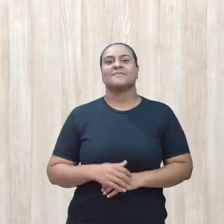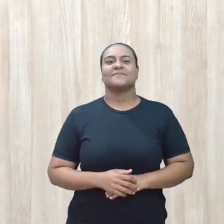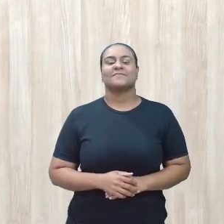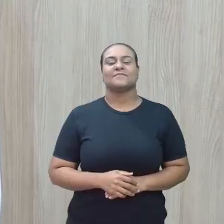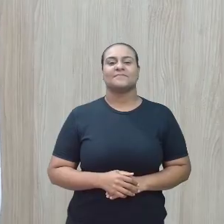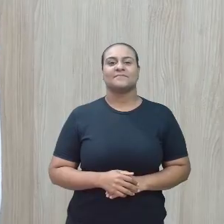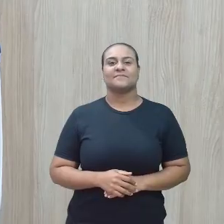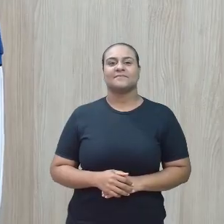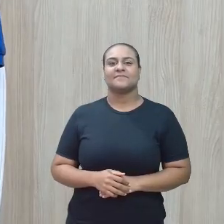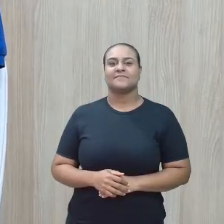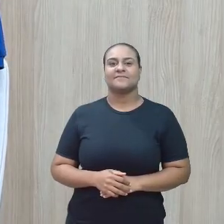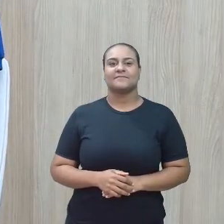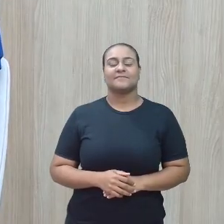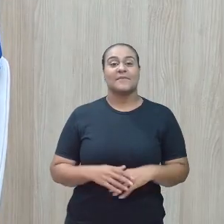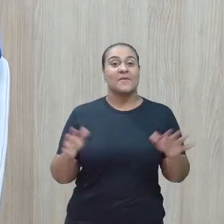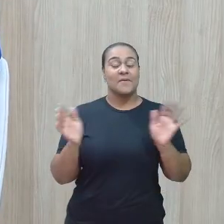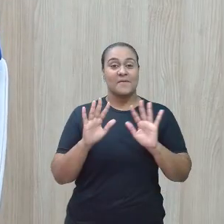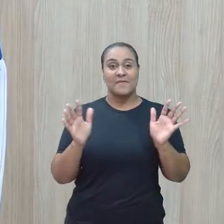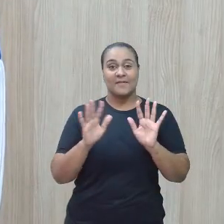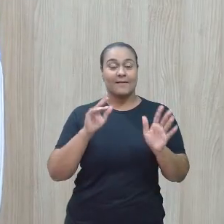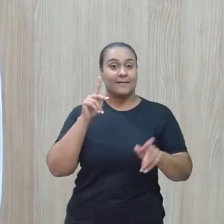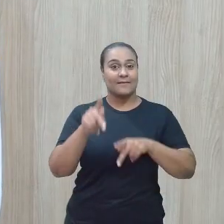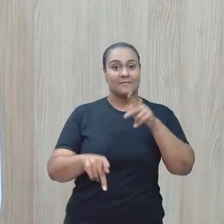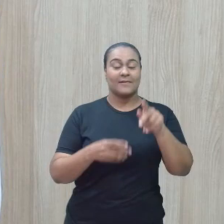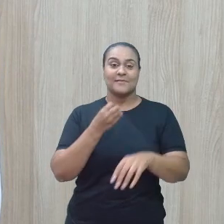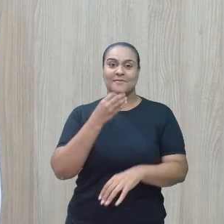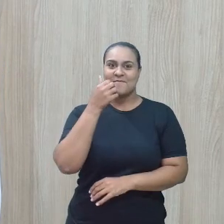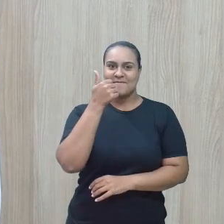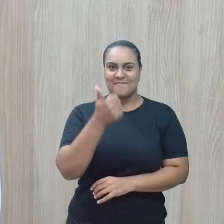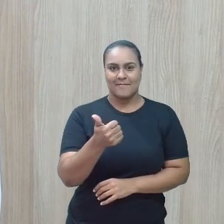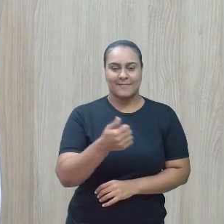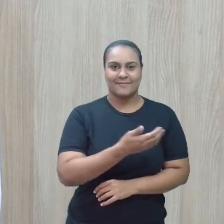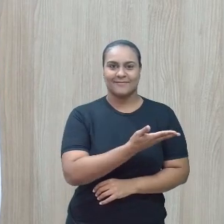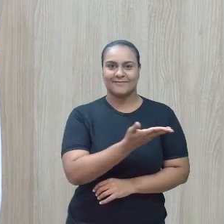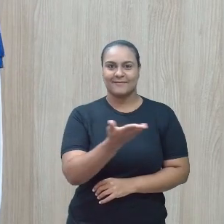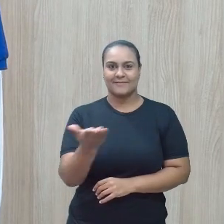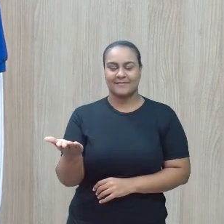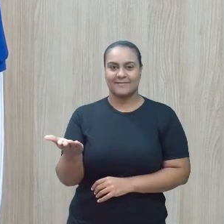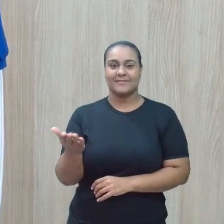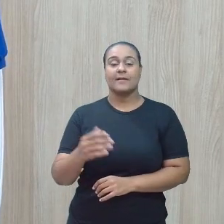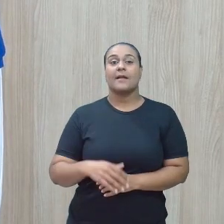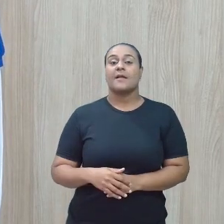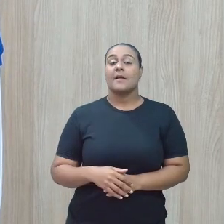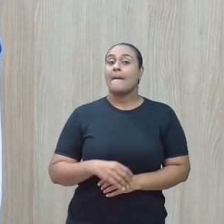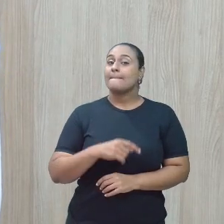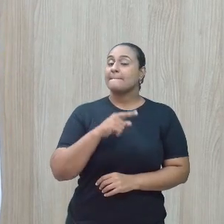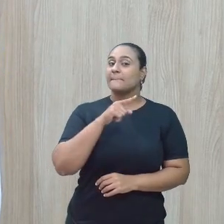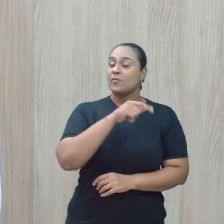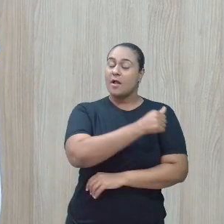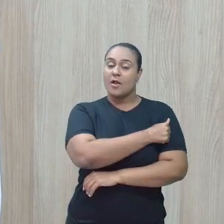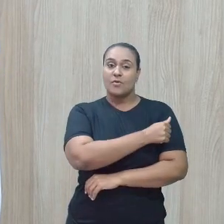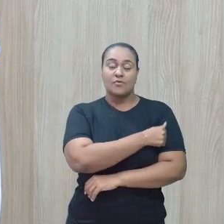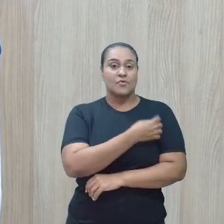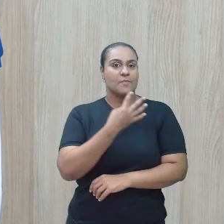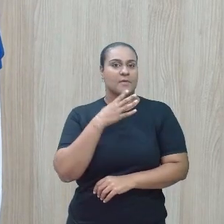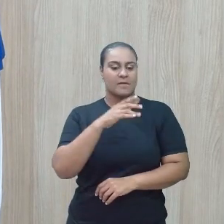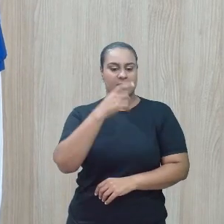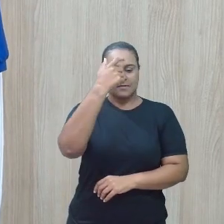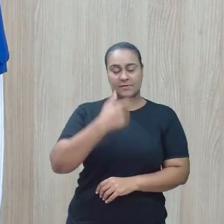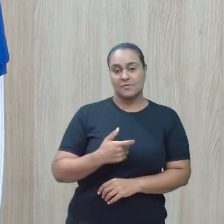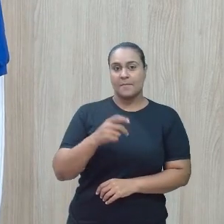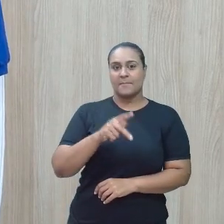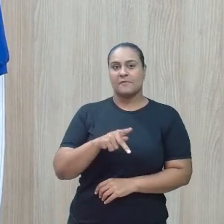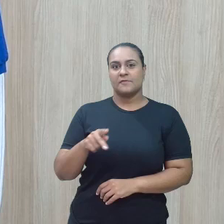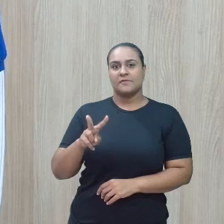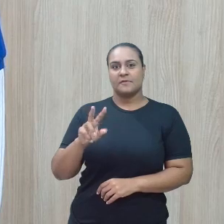gente? Olá, gente. Tudo bem com vocês? Bom, para quem ainda não me conhece, eu sou professora Vanessa